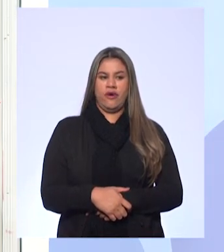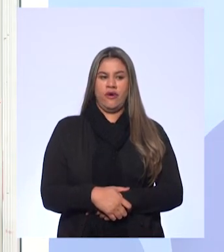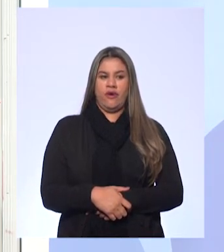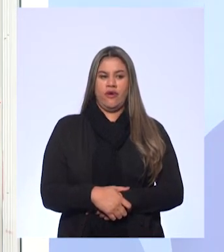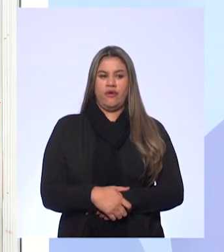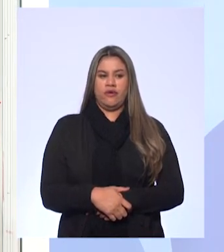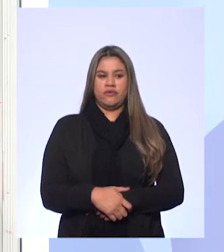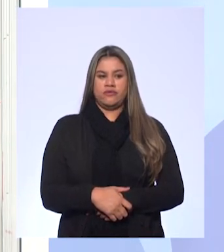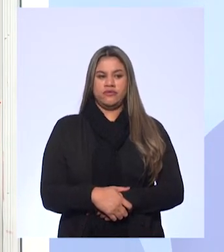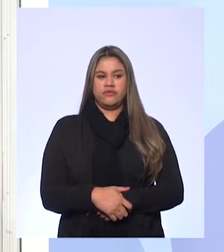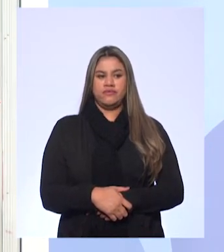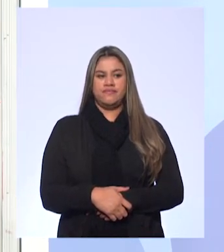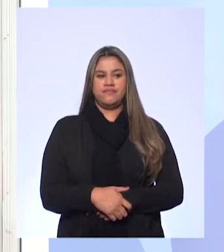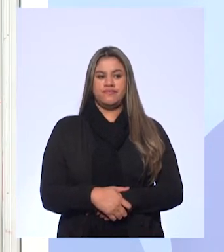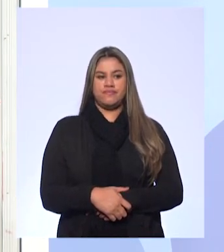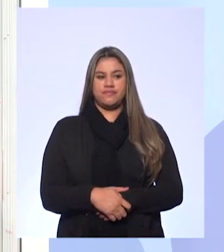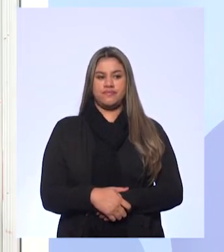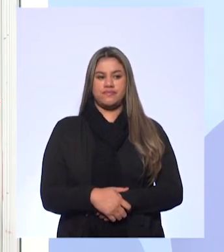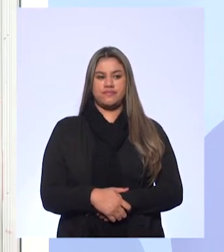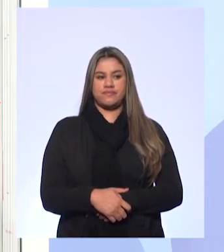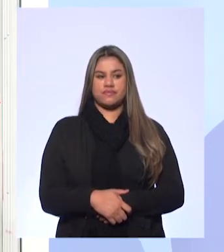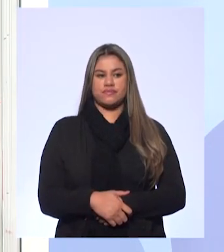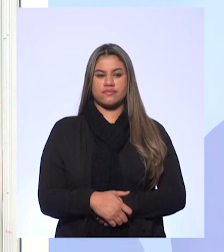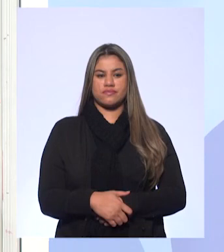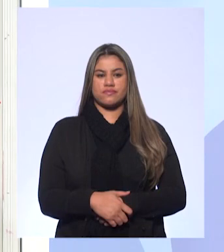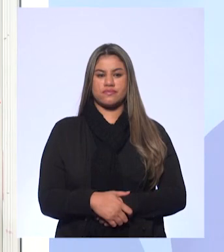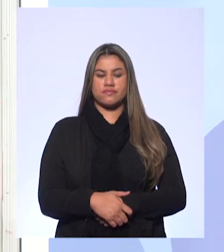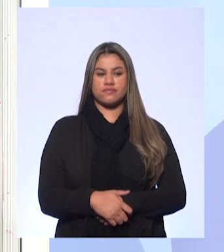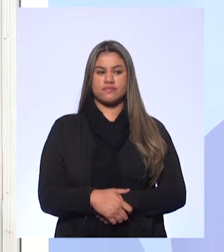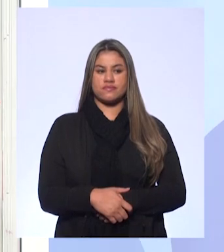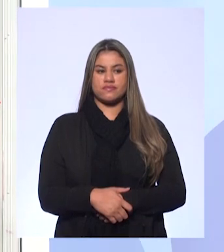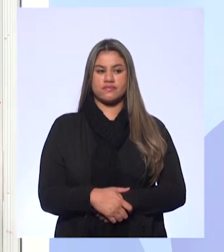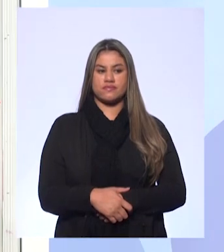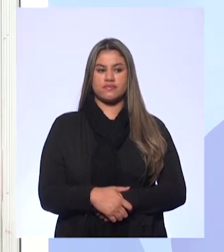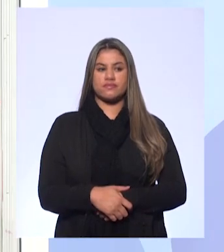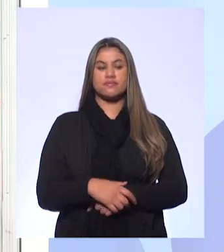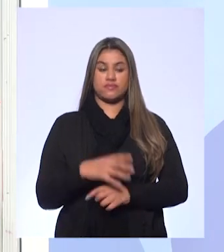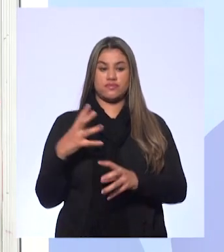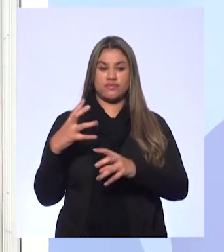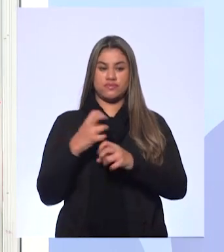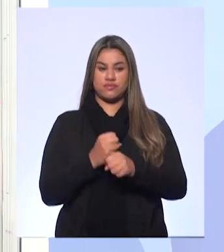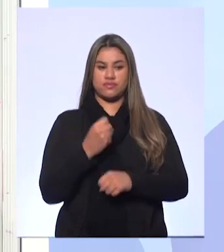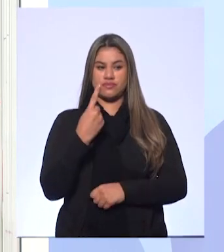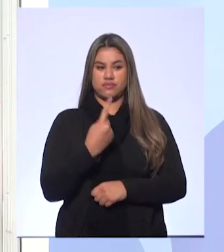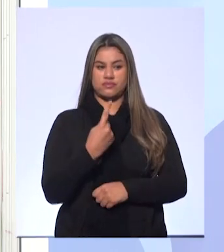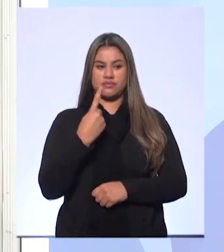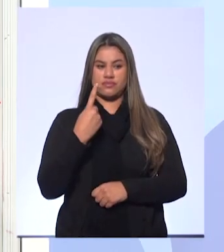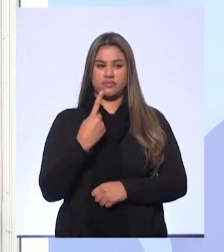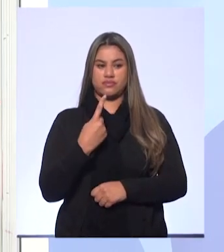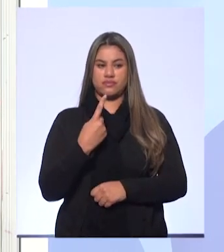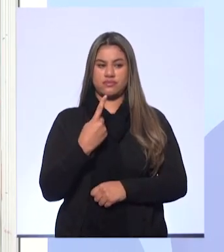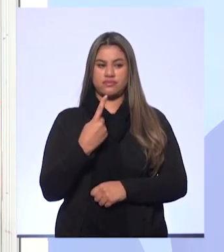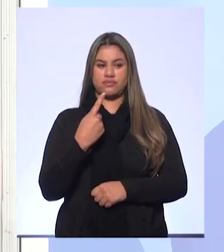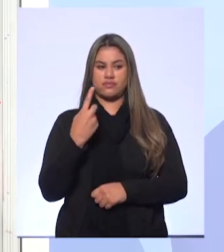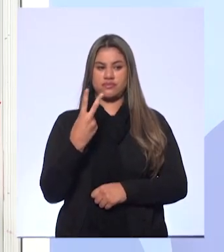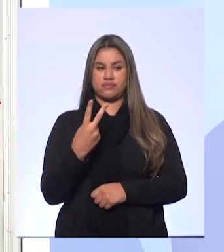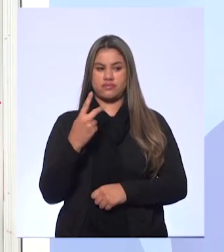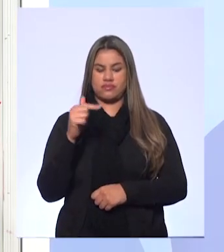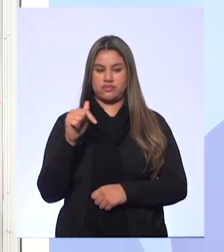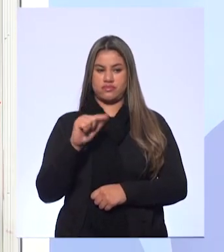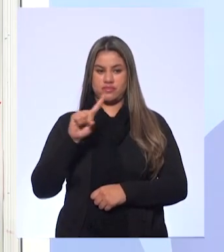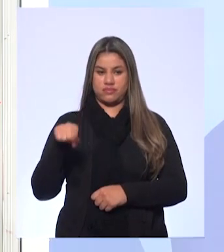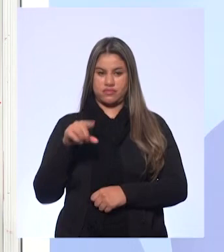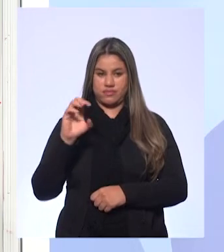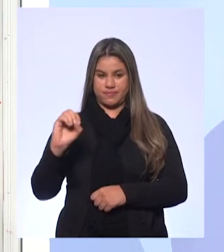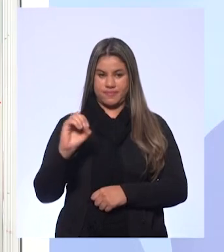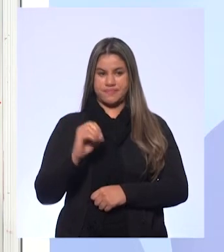1, 7. 2 vezes 6, 12. Uma casa após a vírgula, uma casa após a vírgula.